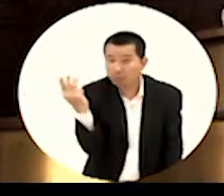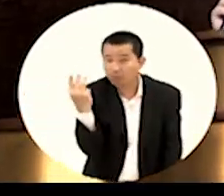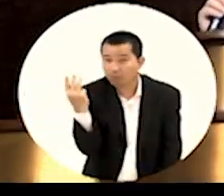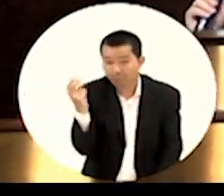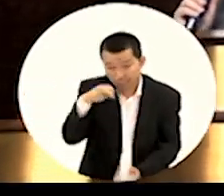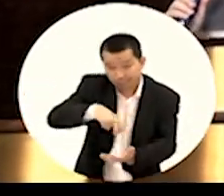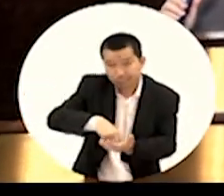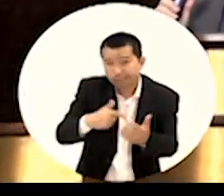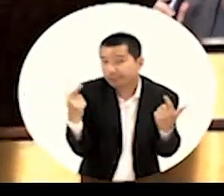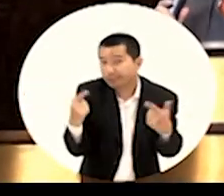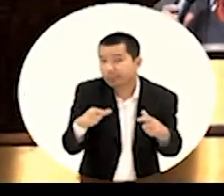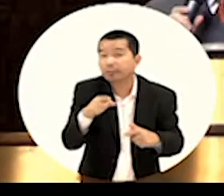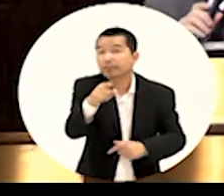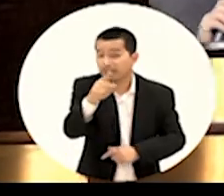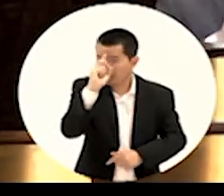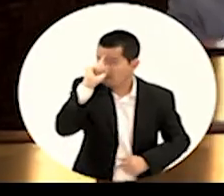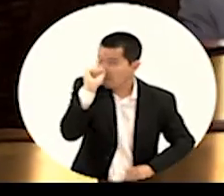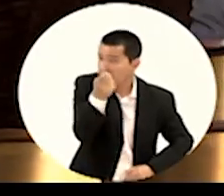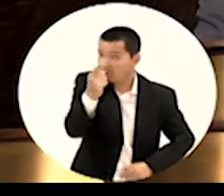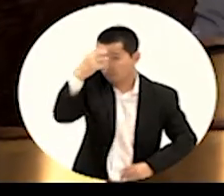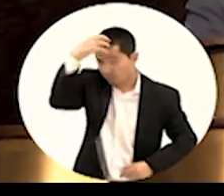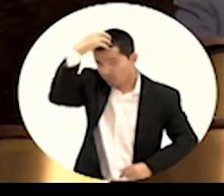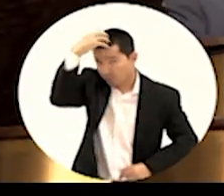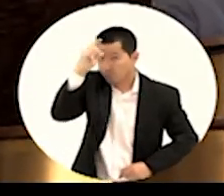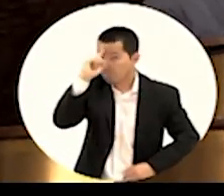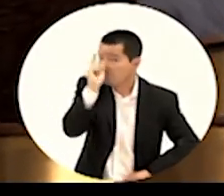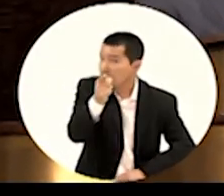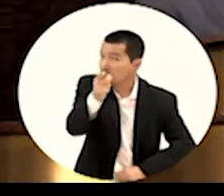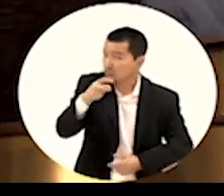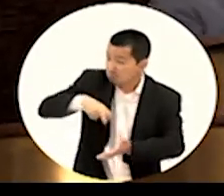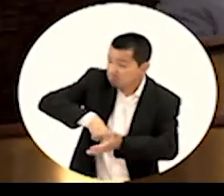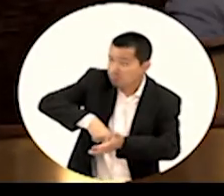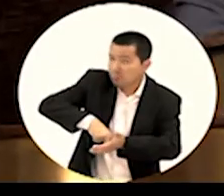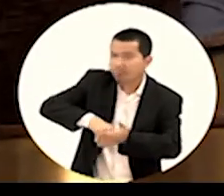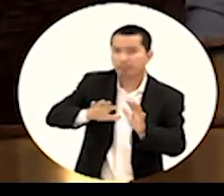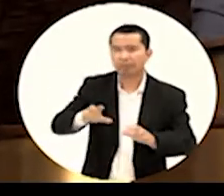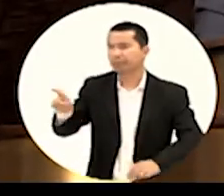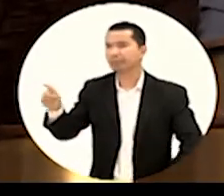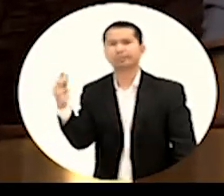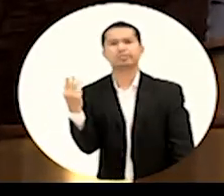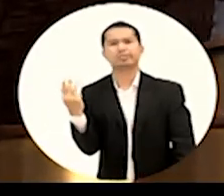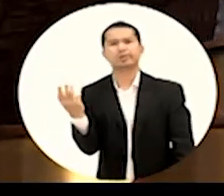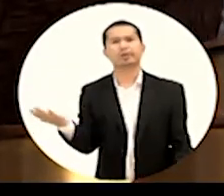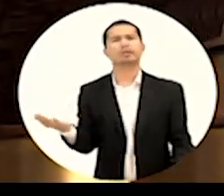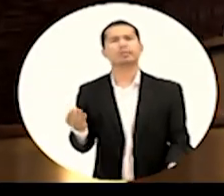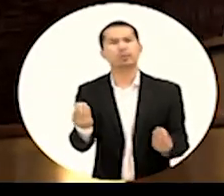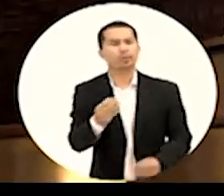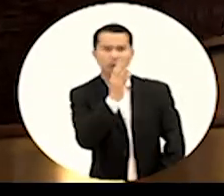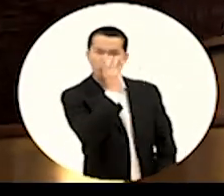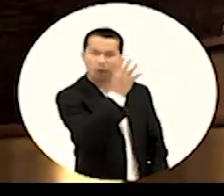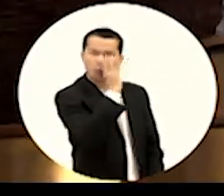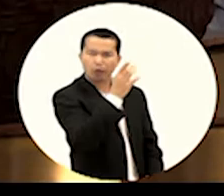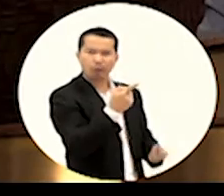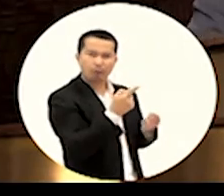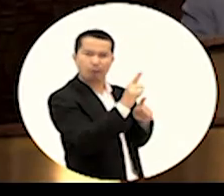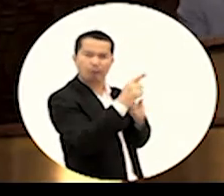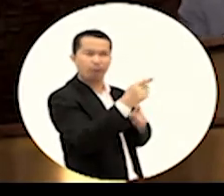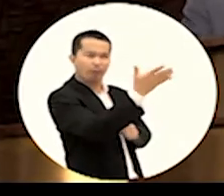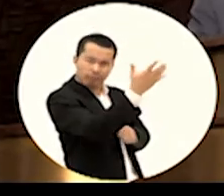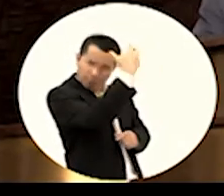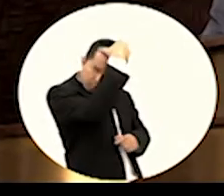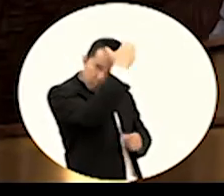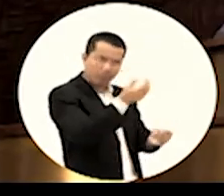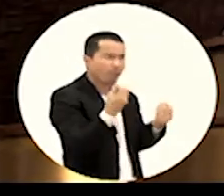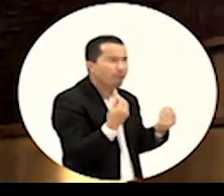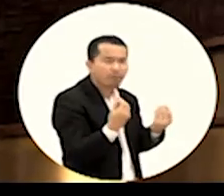atitude, tem que fazer alguma coisa. O Senhor deu uma palavra e não pode ser revogada. Esses